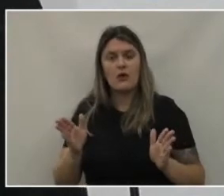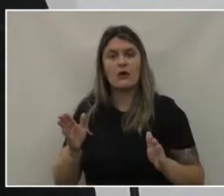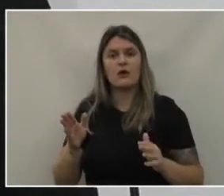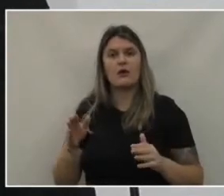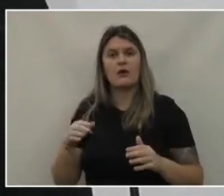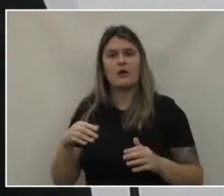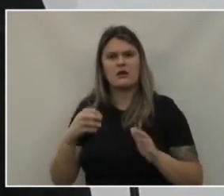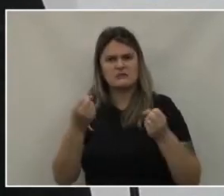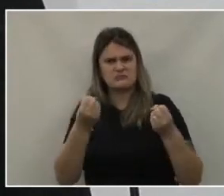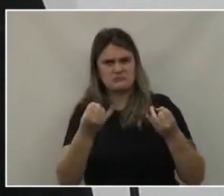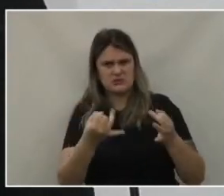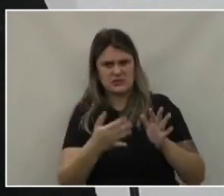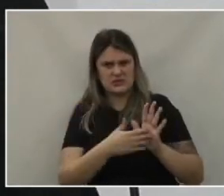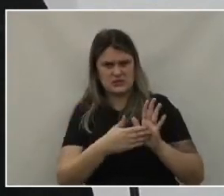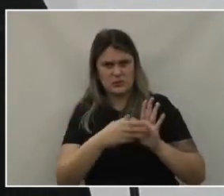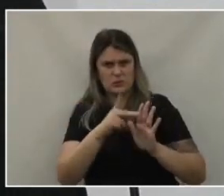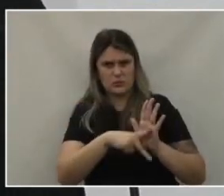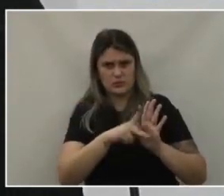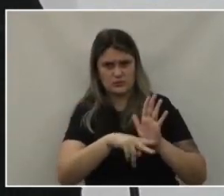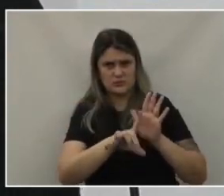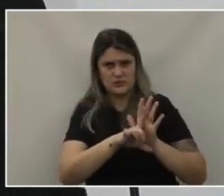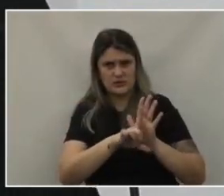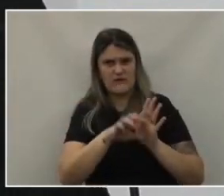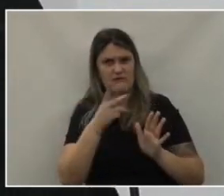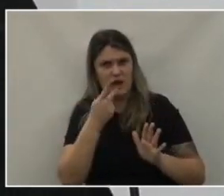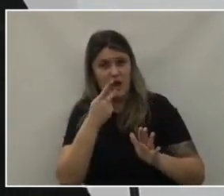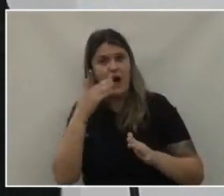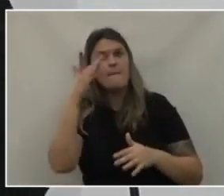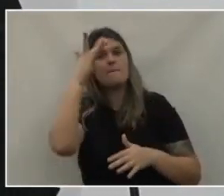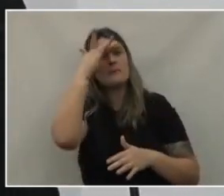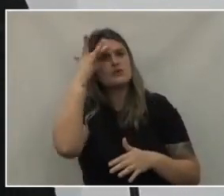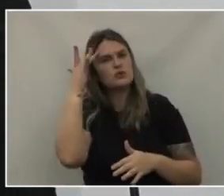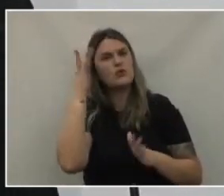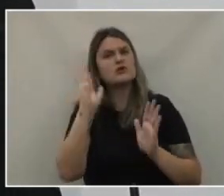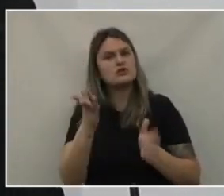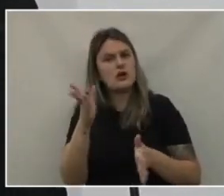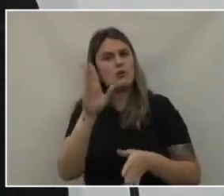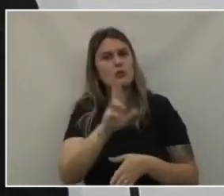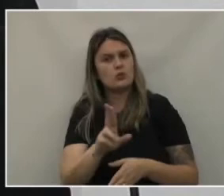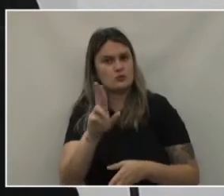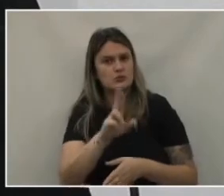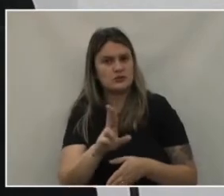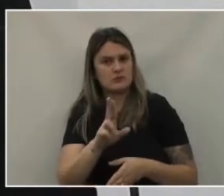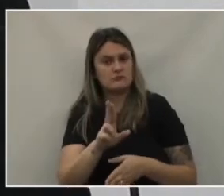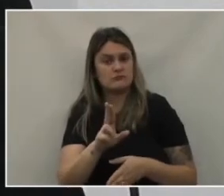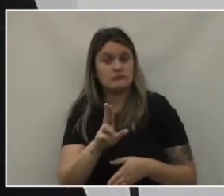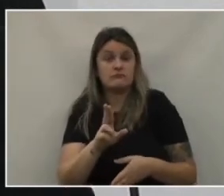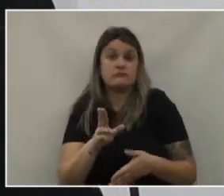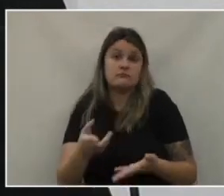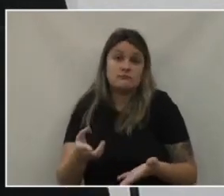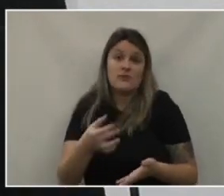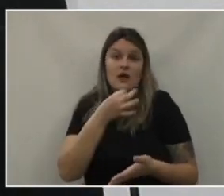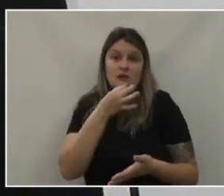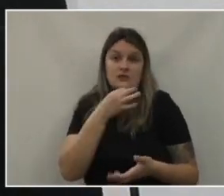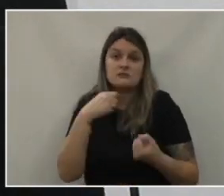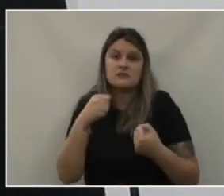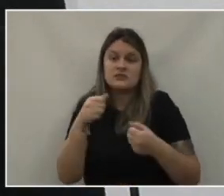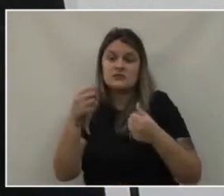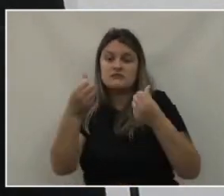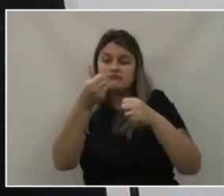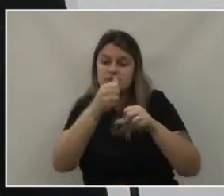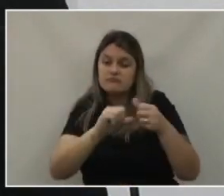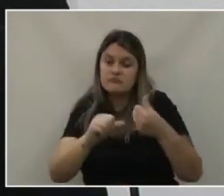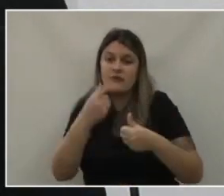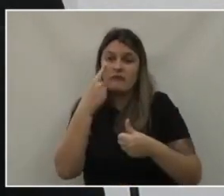aqui a justificativa para esse projeto é dizer que os munícipes já estão usando. Então, eu acho que é uma coisa que nós temos que analisar muito